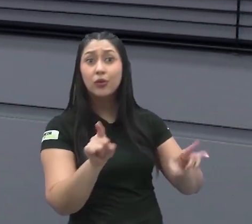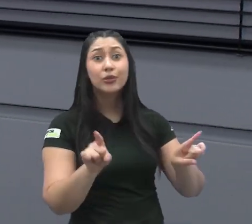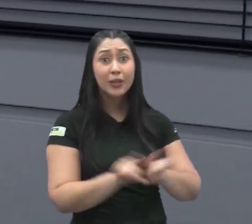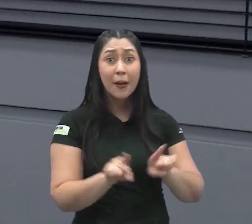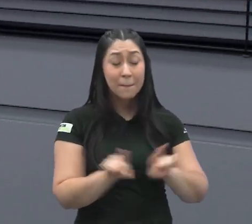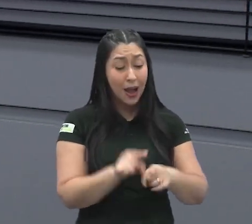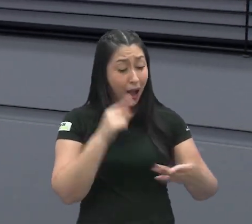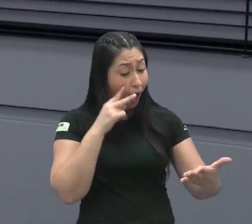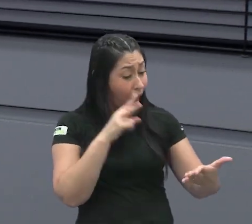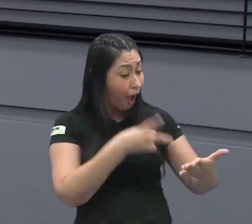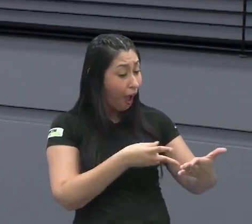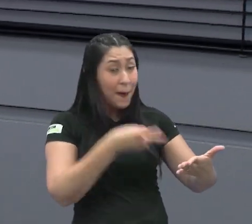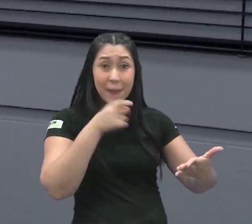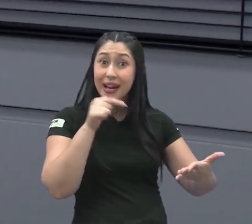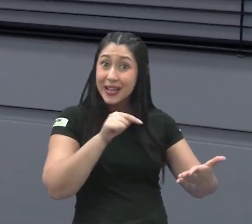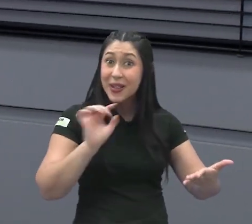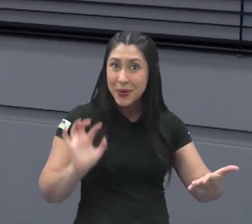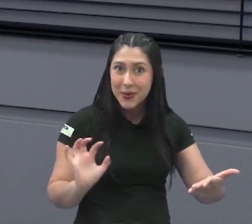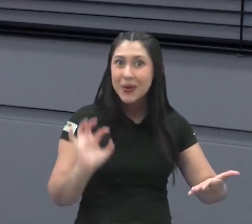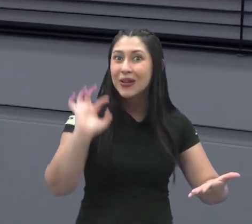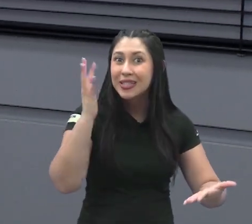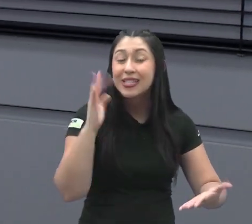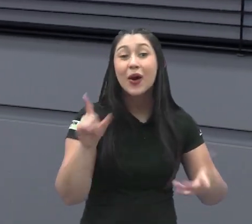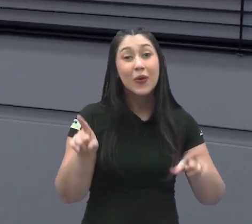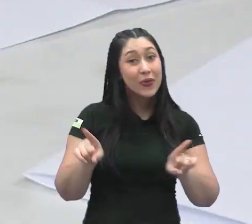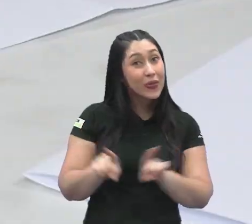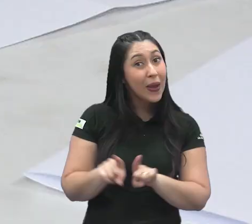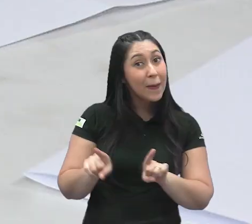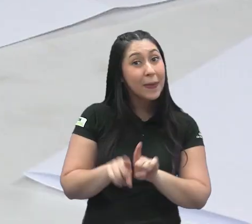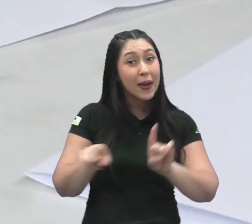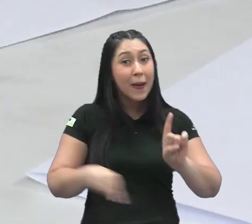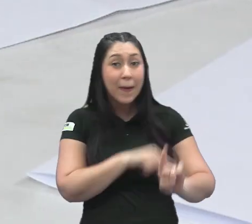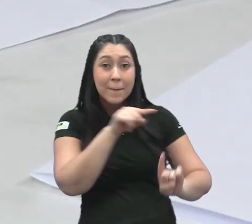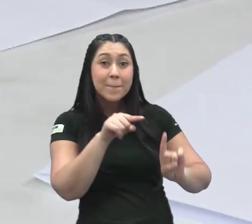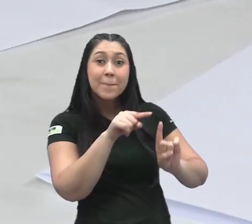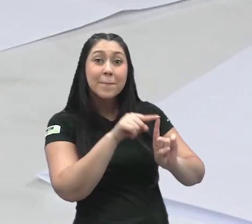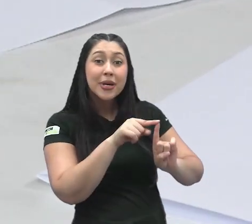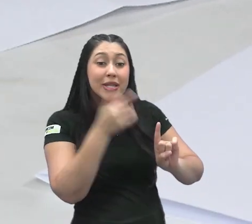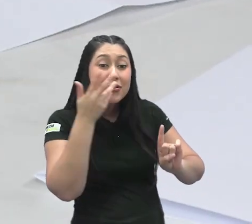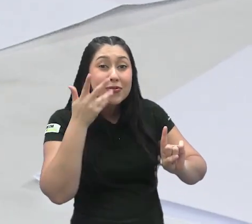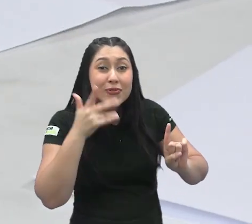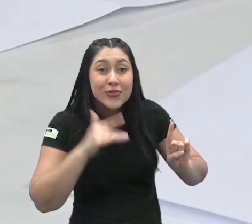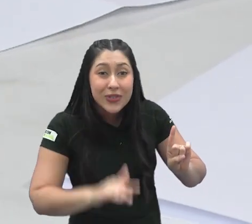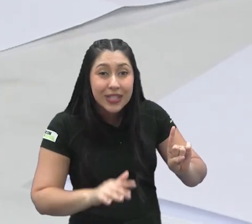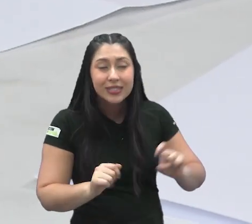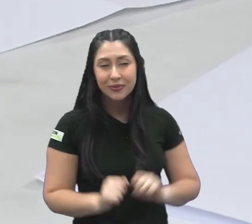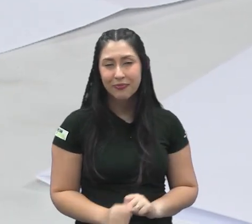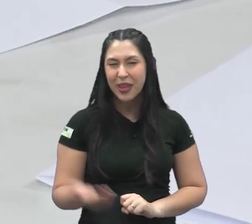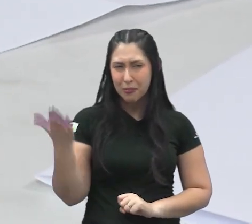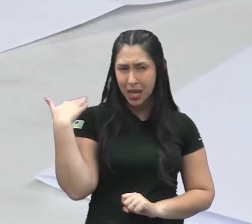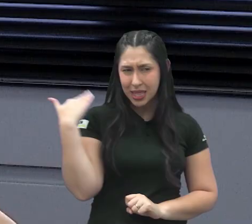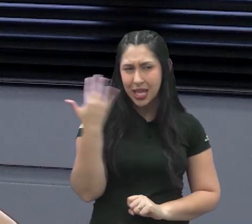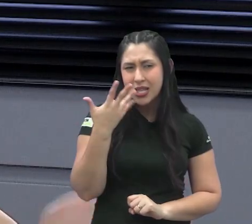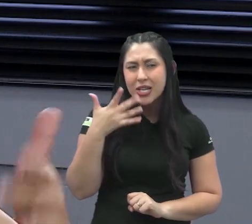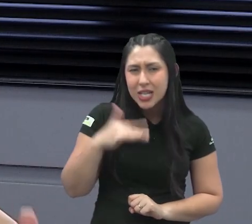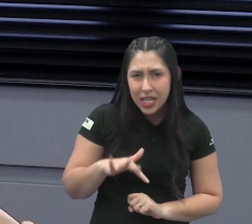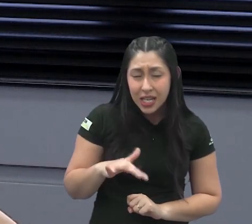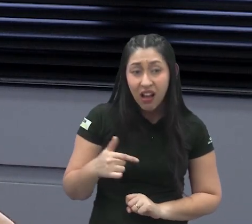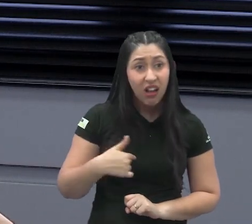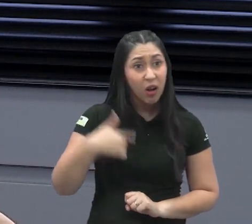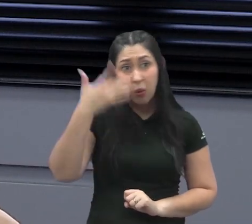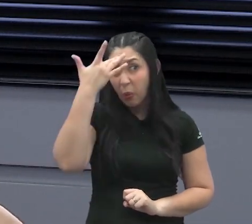objetivos, como também viu muitos deles se tornarem realidade, inclusive metas criadas ainda na infância. que quando